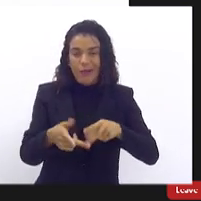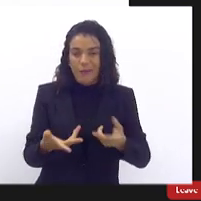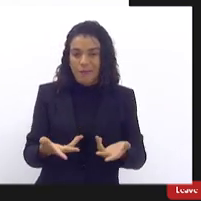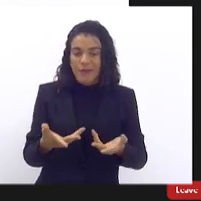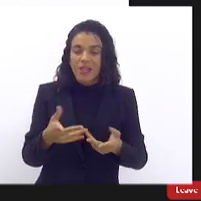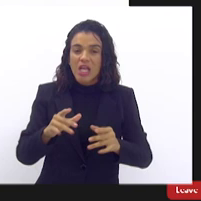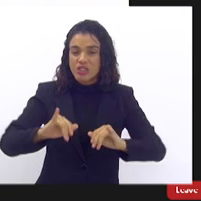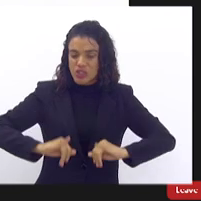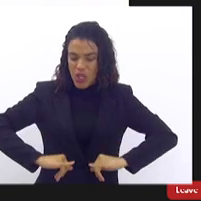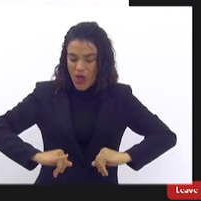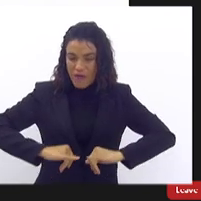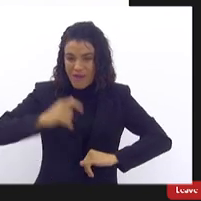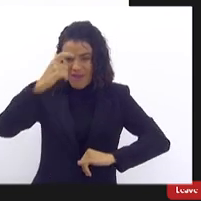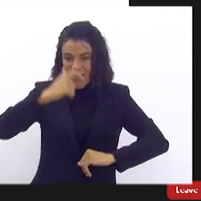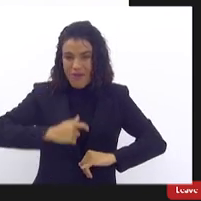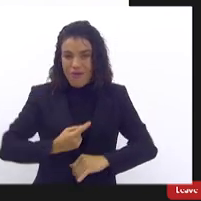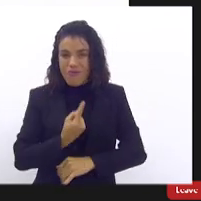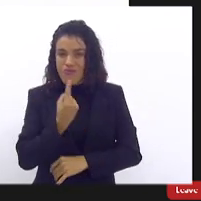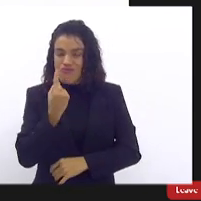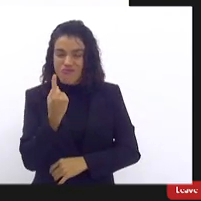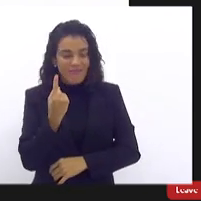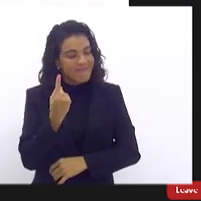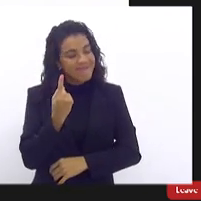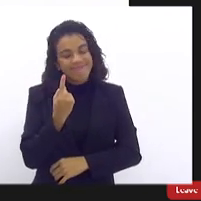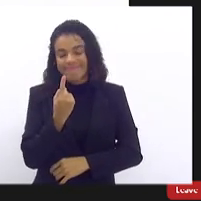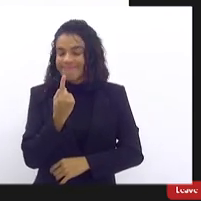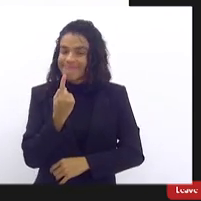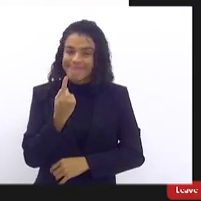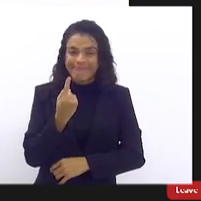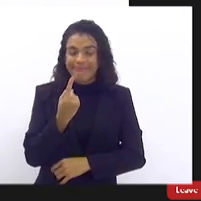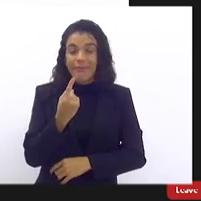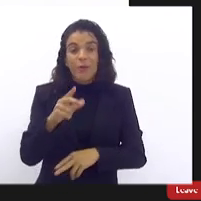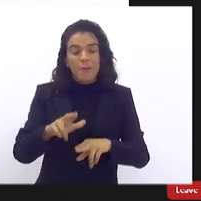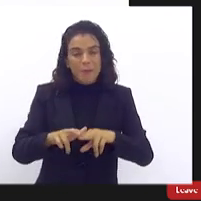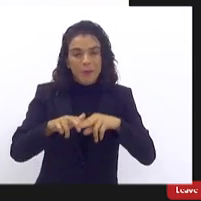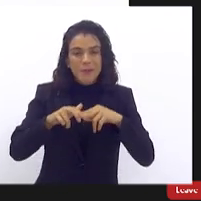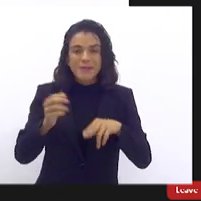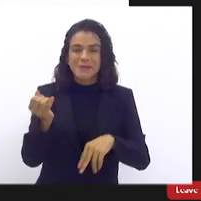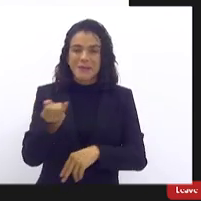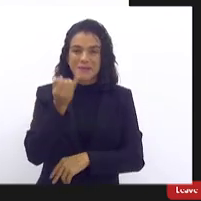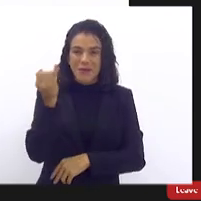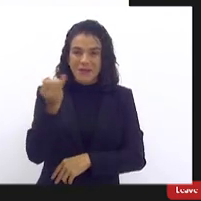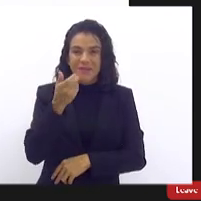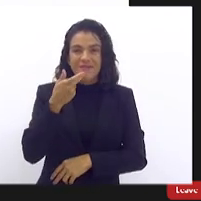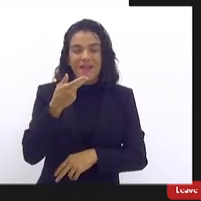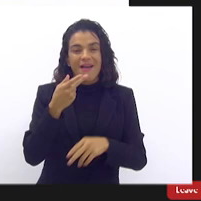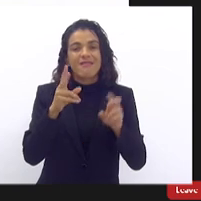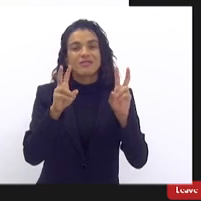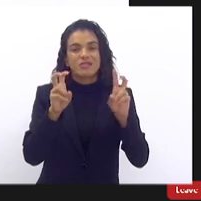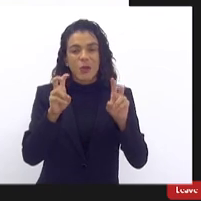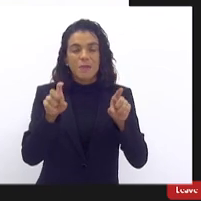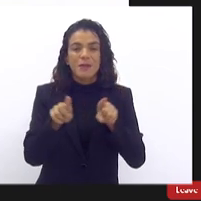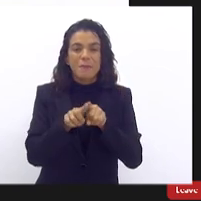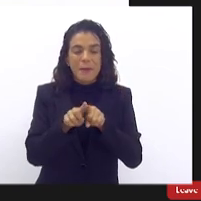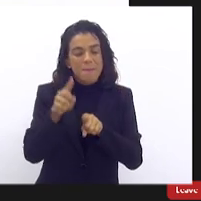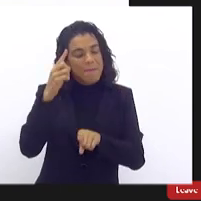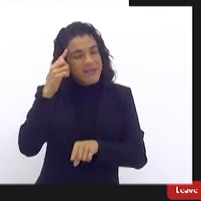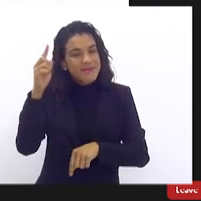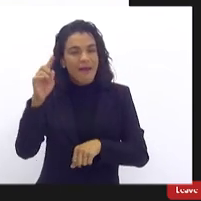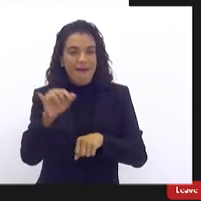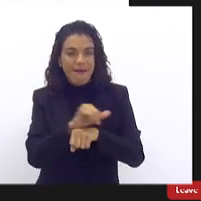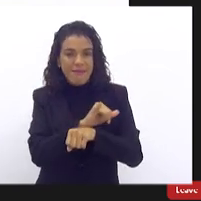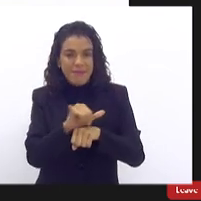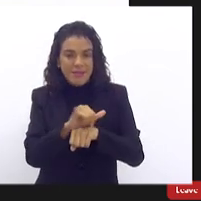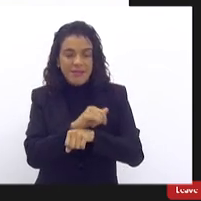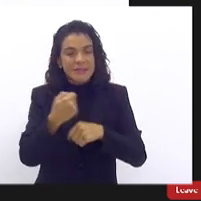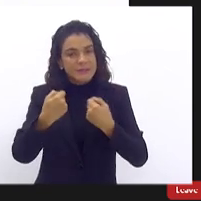quem sofre essas violências, e é por isso que é tão importante falar disso e pensar nas medidas que